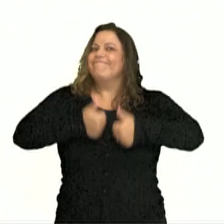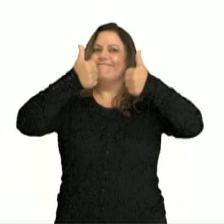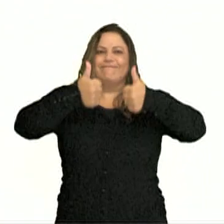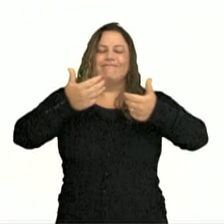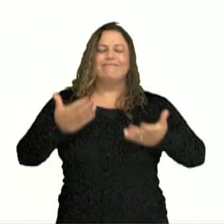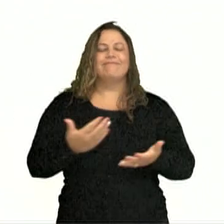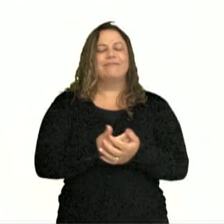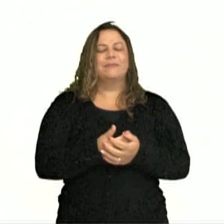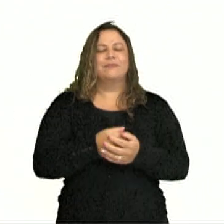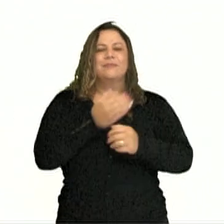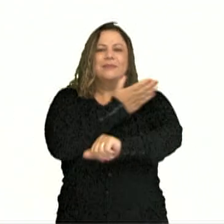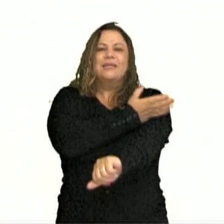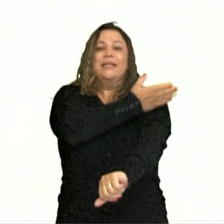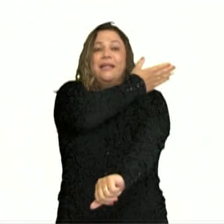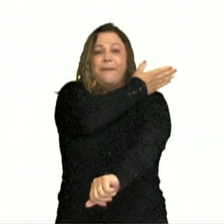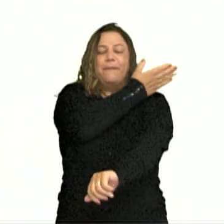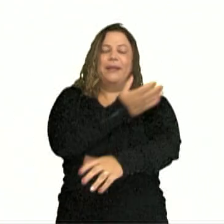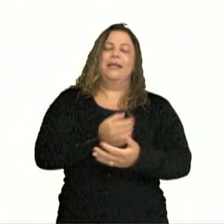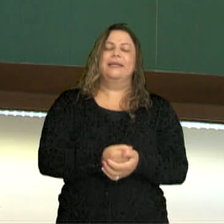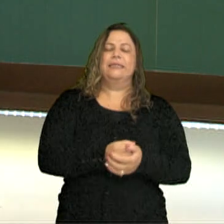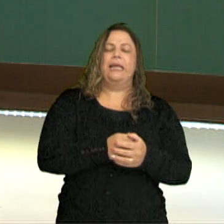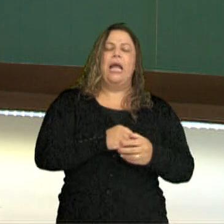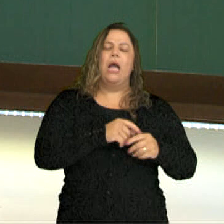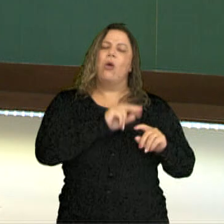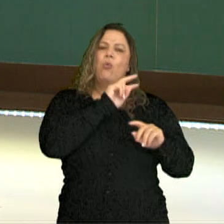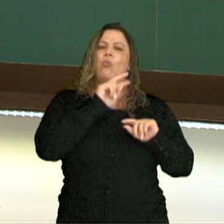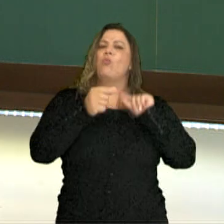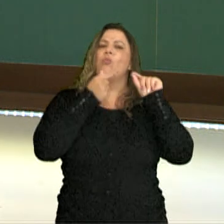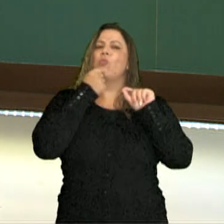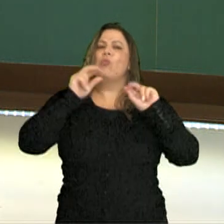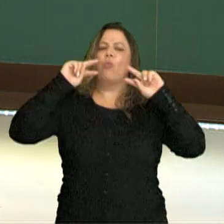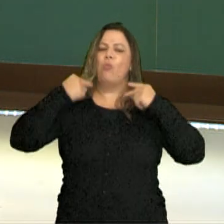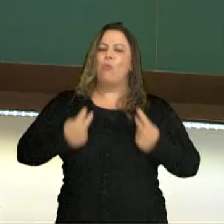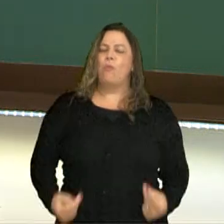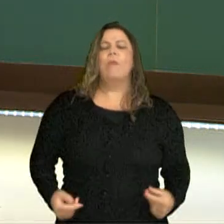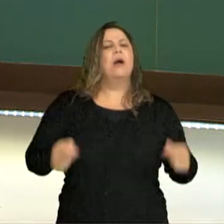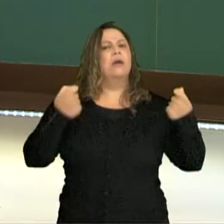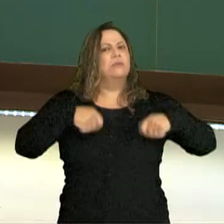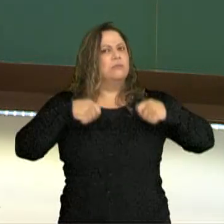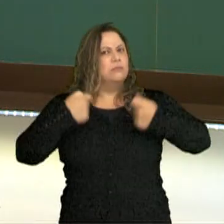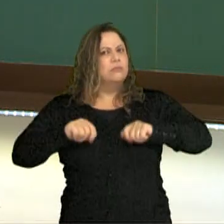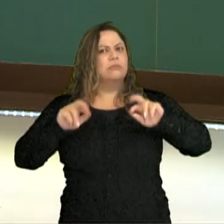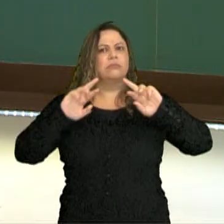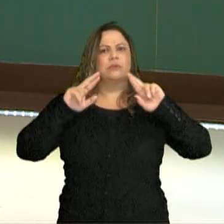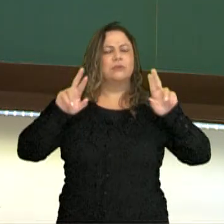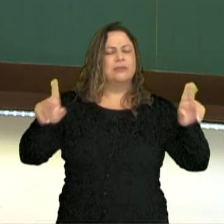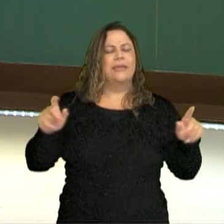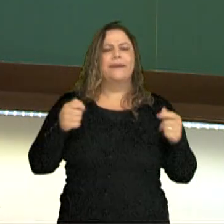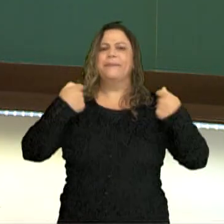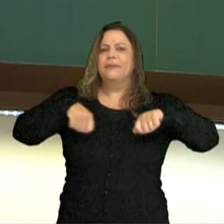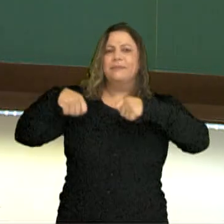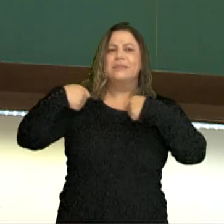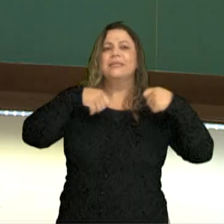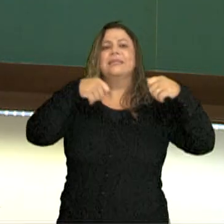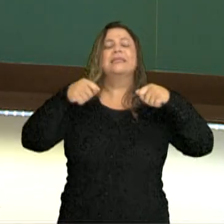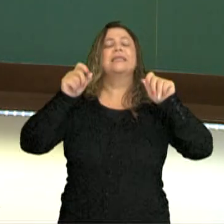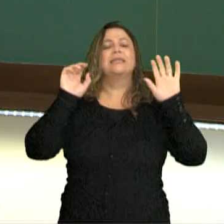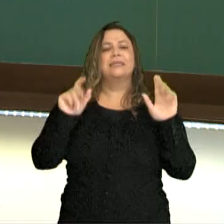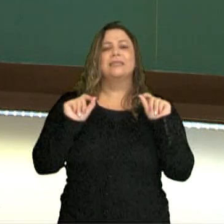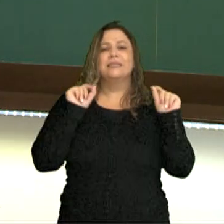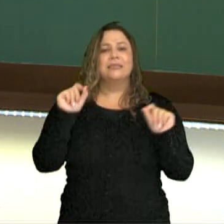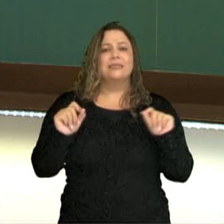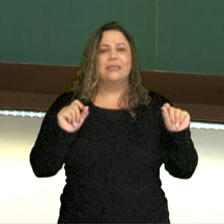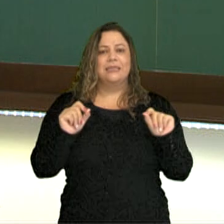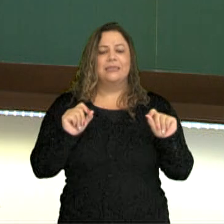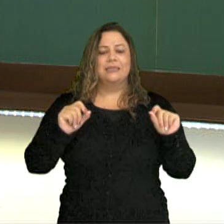tempos primitivos, o homem sempre teve a necessidade de explorar o